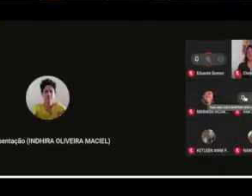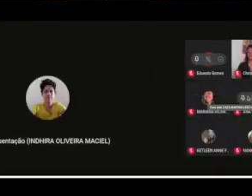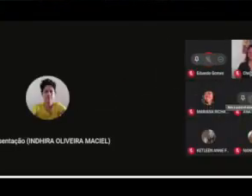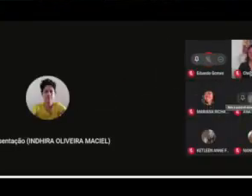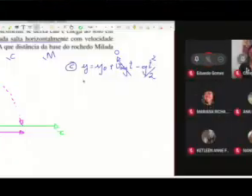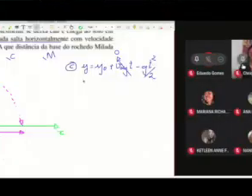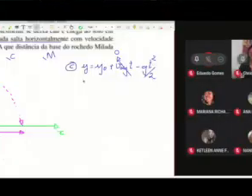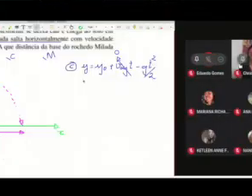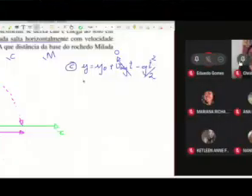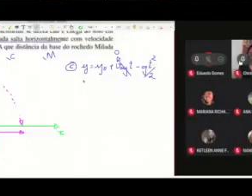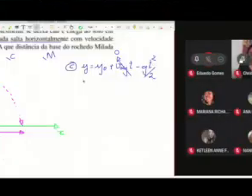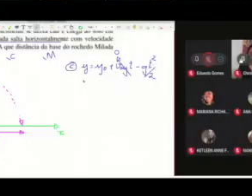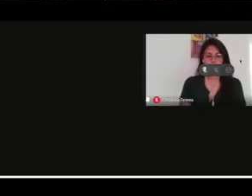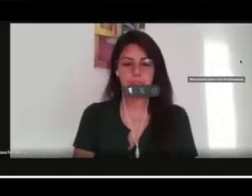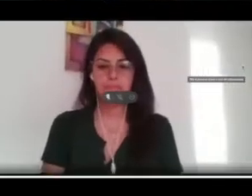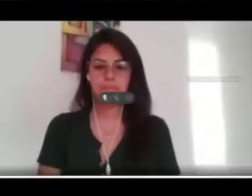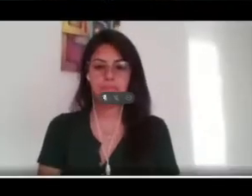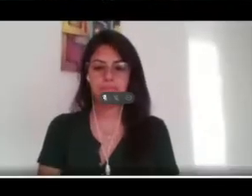Top.